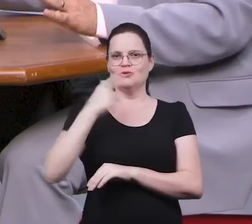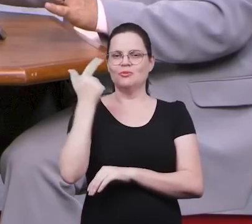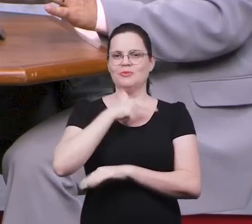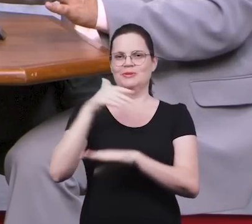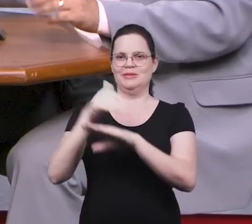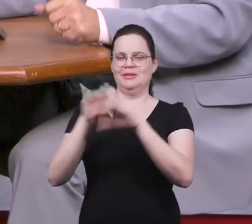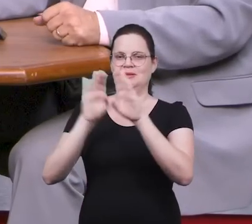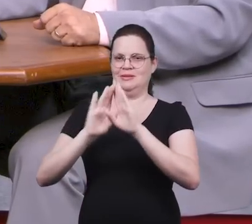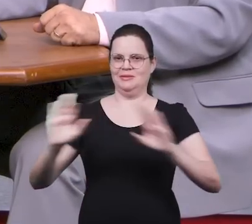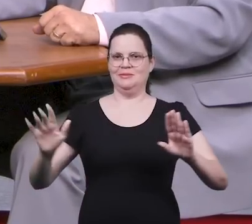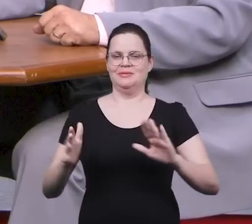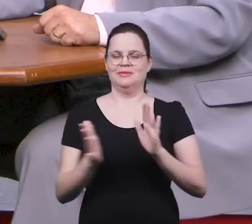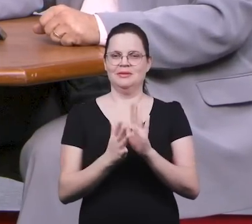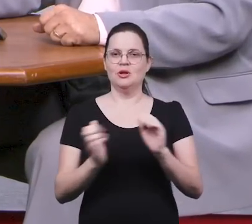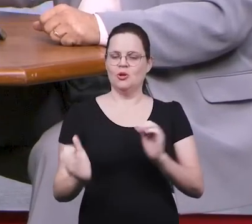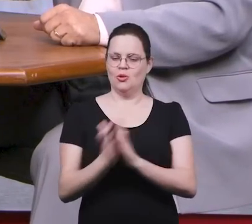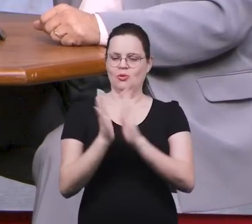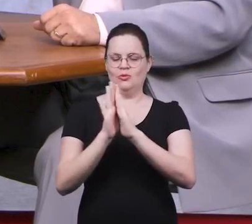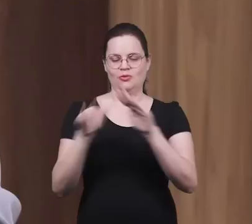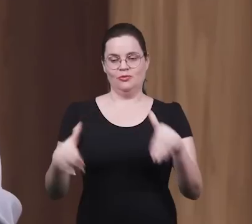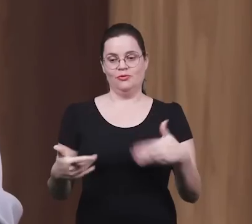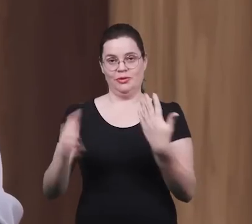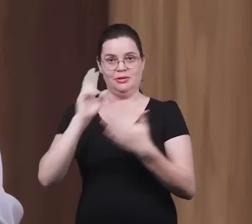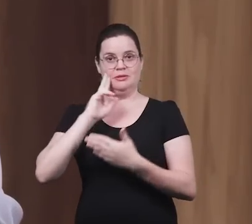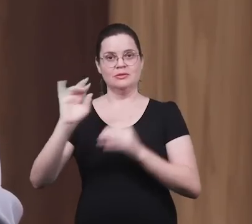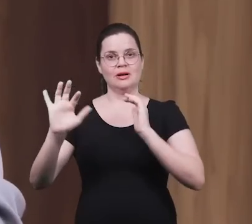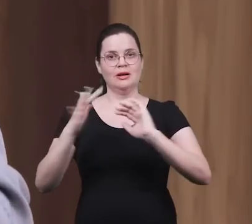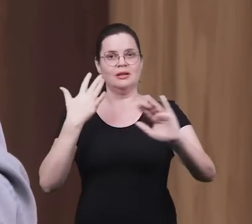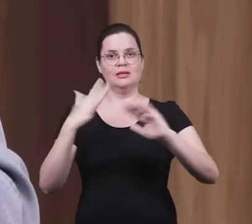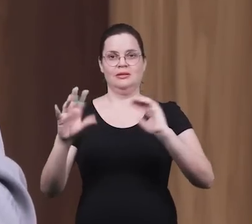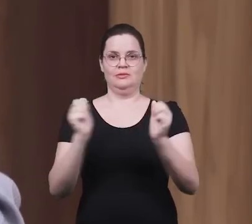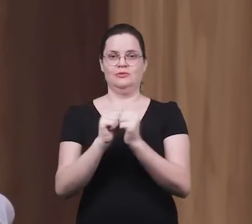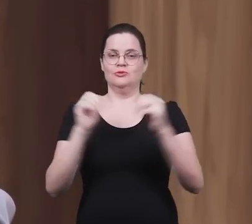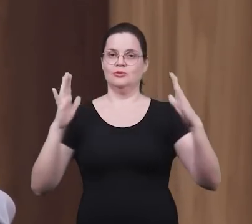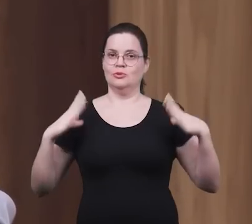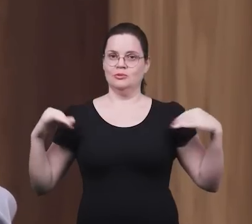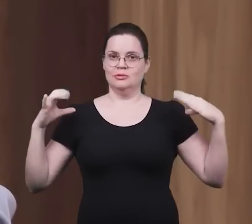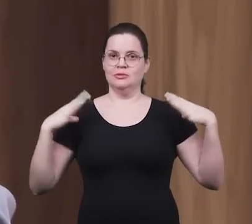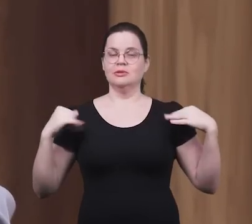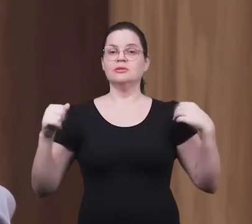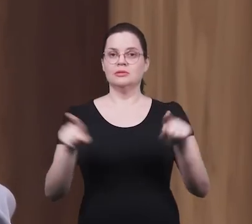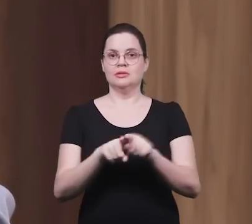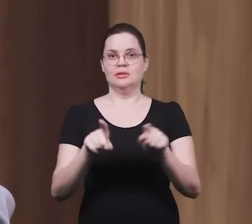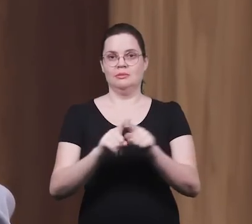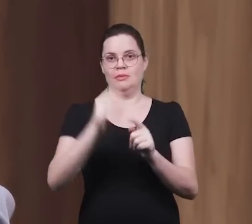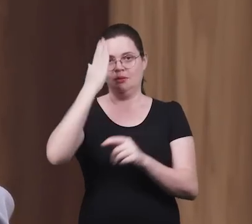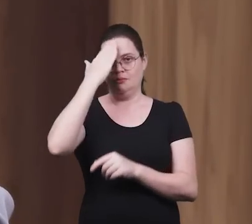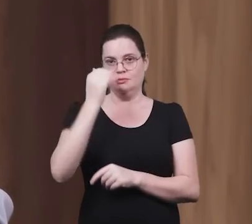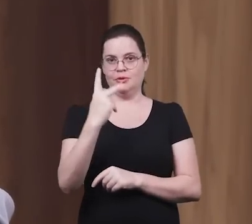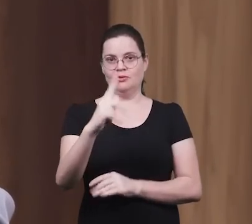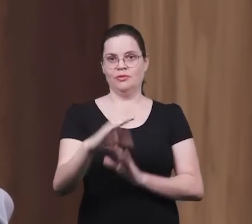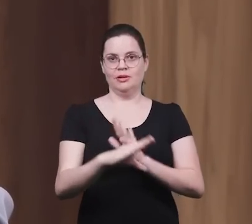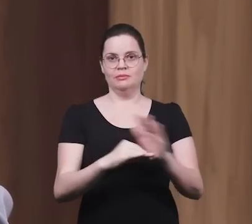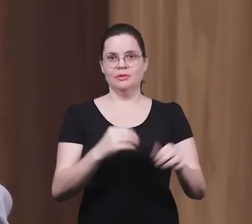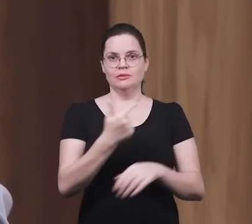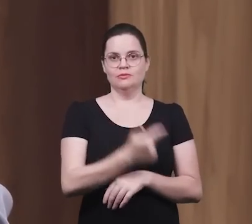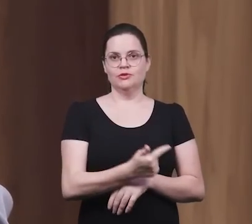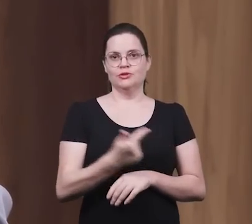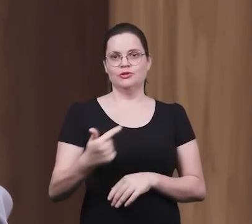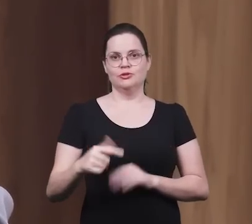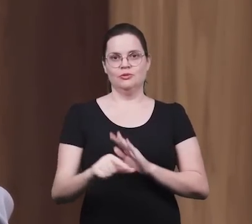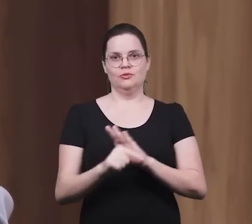assim que nós vamos entrar na eternidade. Com certeza. Louvando a Deus, cantando com os anjos. E Provérbios,